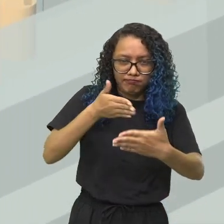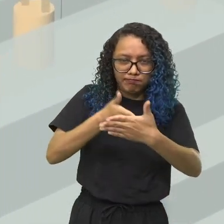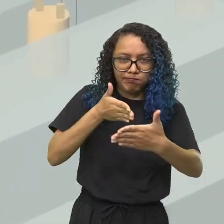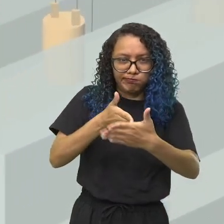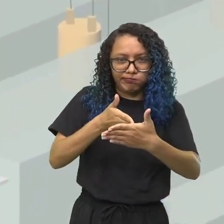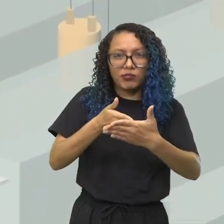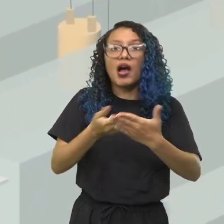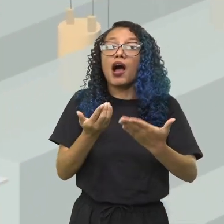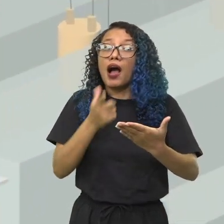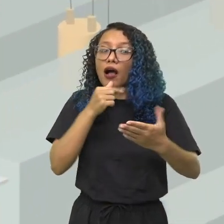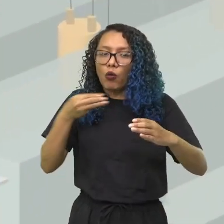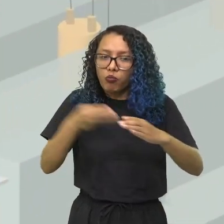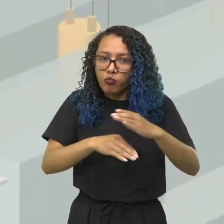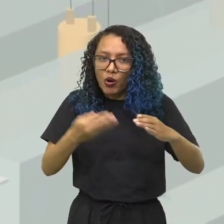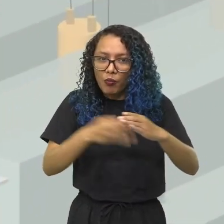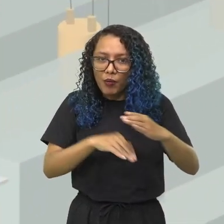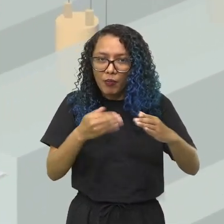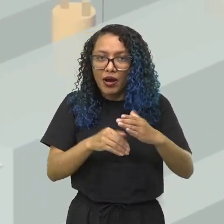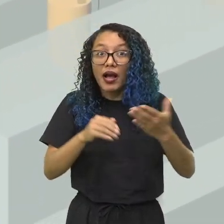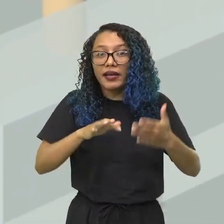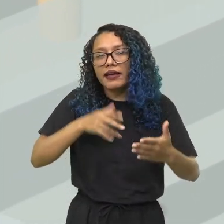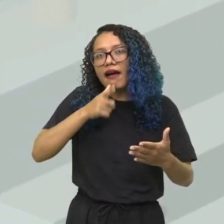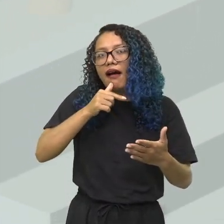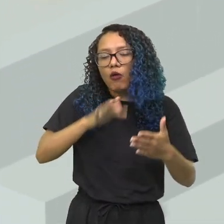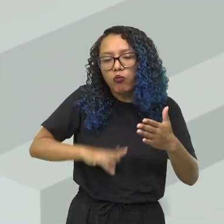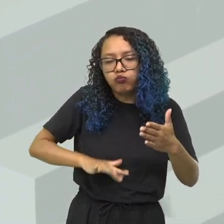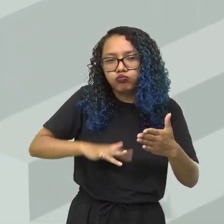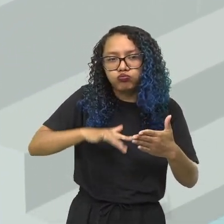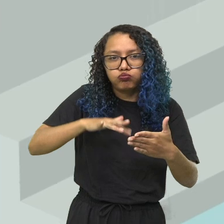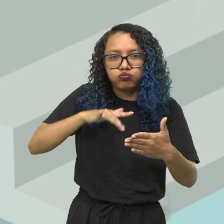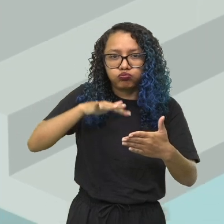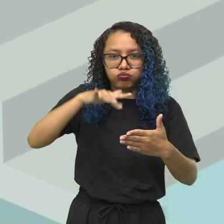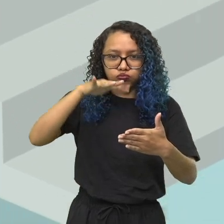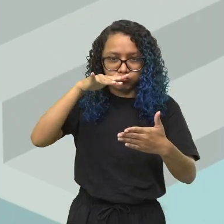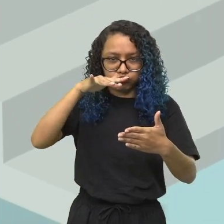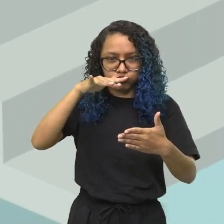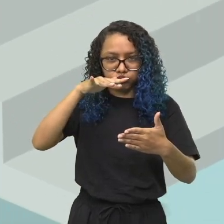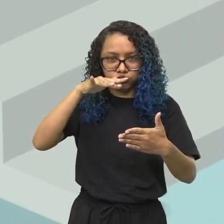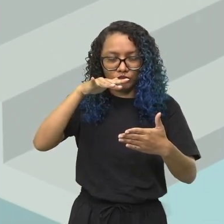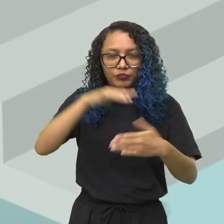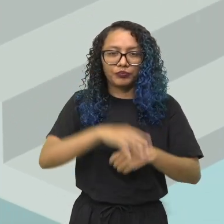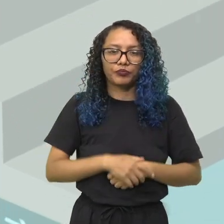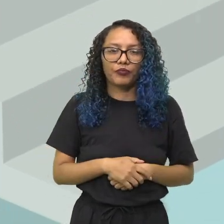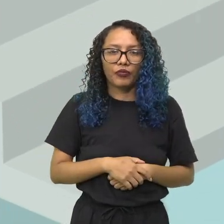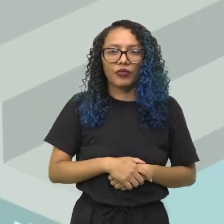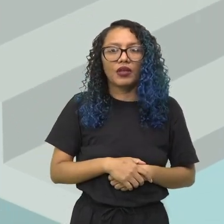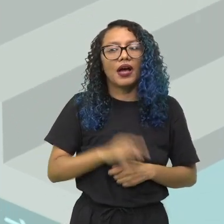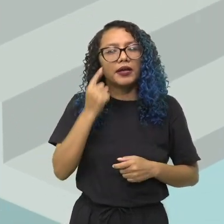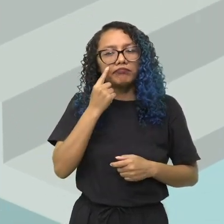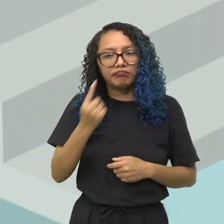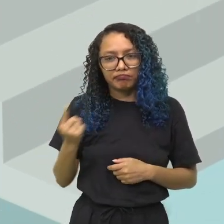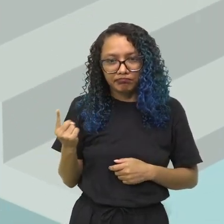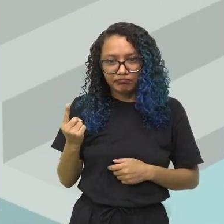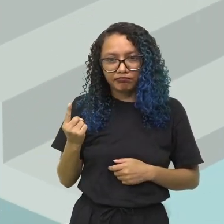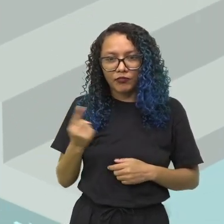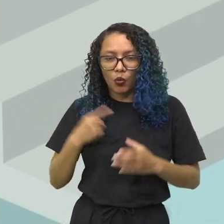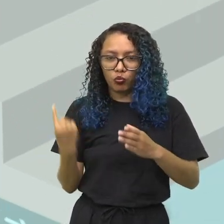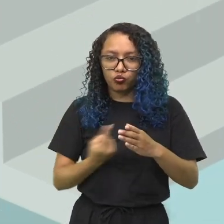reservatório, gerando um desnível de água. A gravidade desloca a água que passa pela turbina, fazendo-a